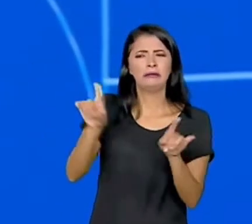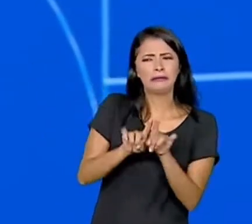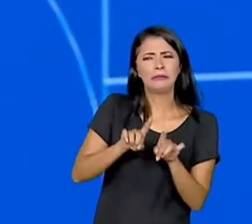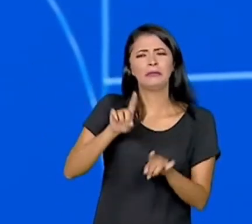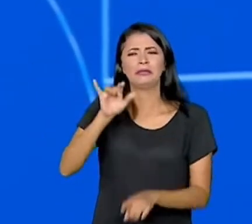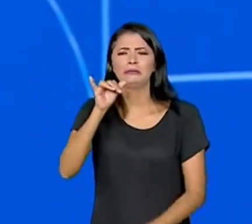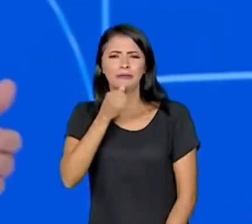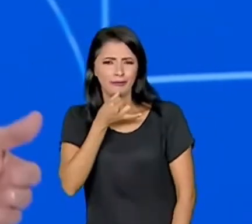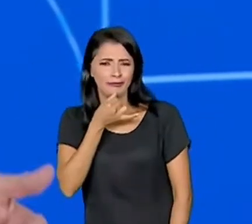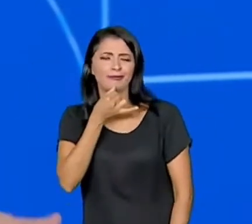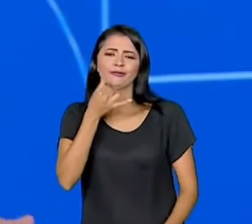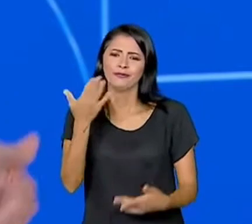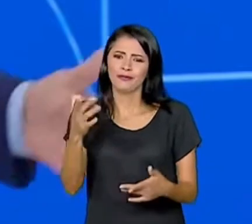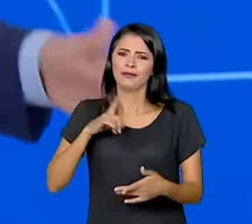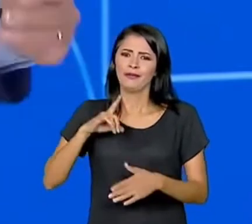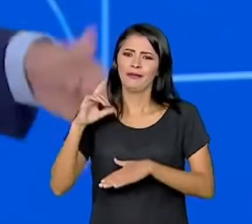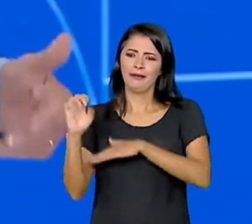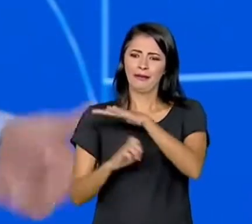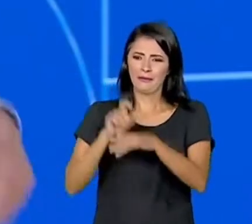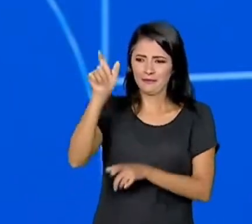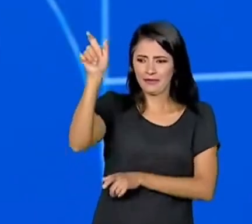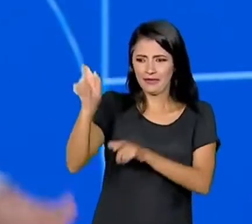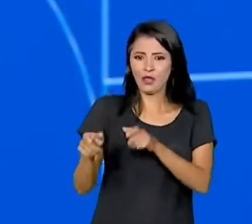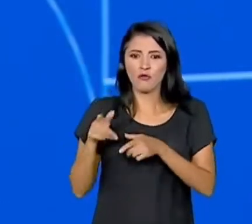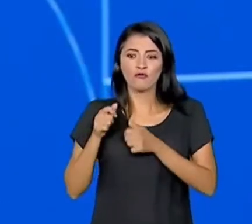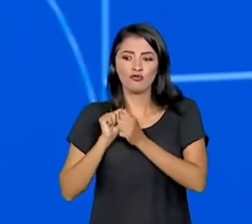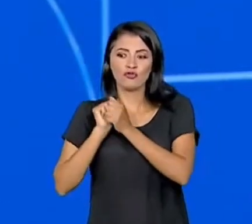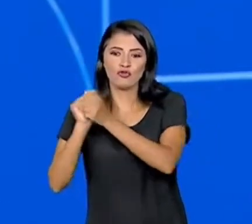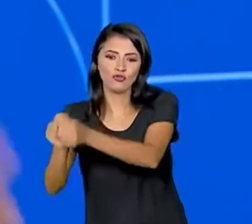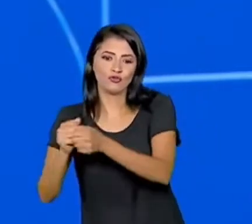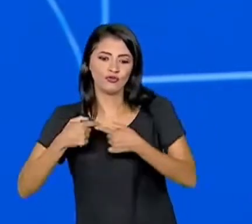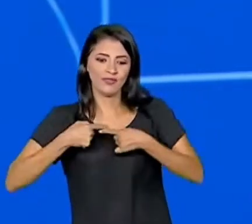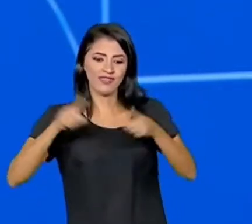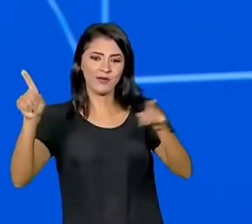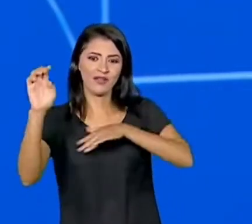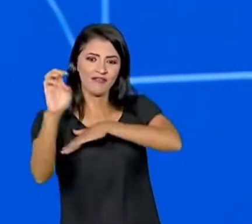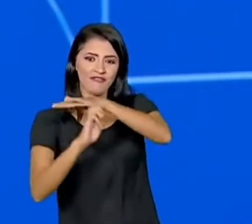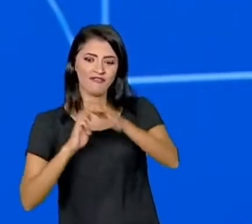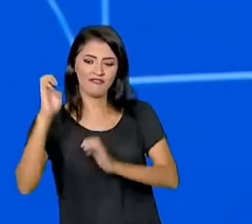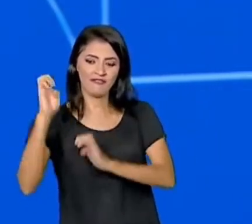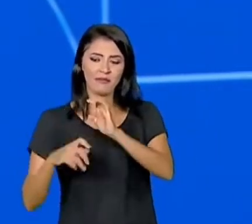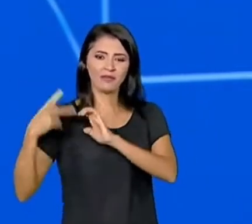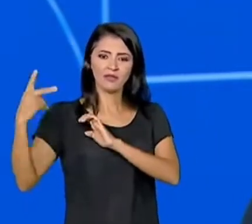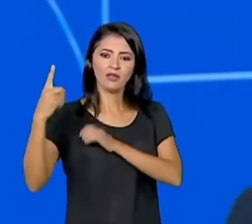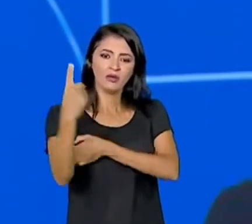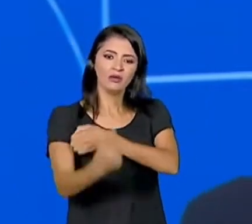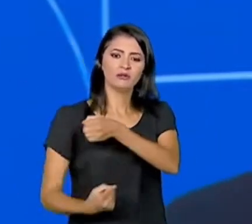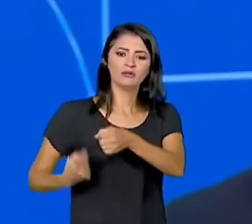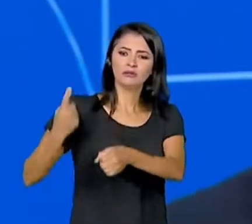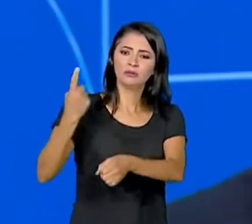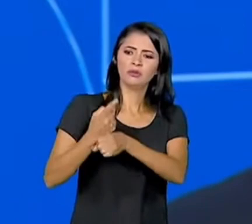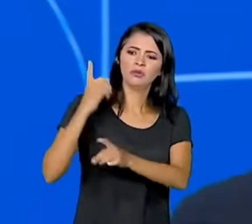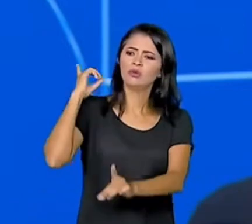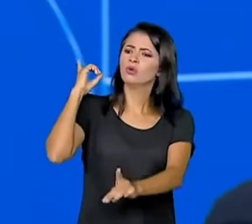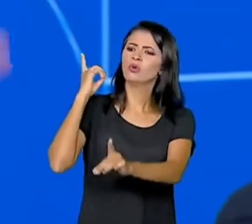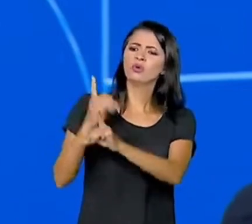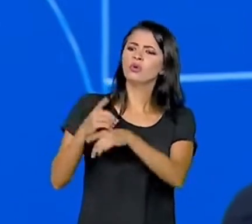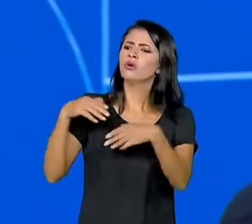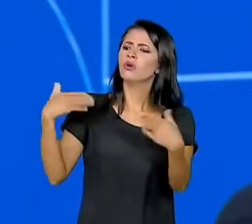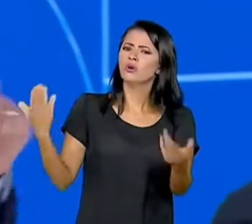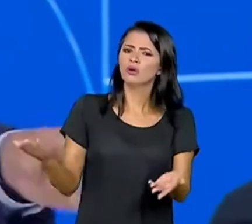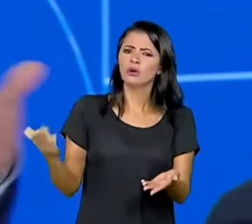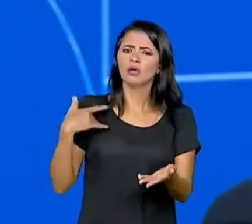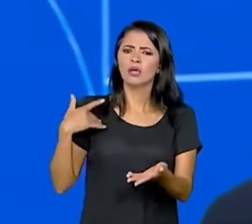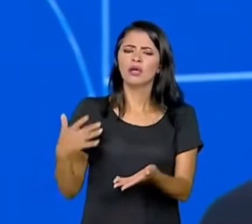triste. Eu tenho empresário que eu fui inaugurar a fábrica dele com muito orgulho. Um ano depois eu encontro esse empresário importando